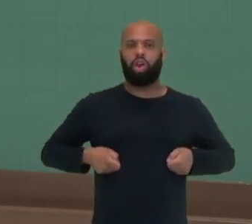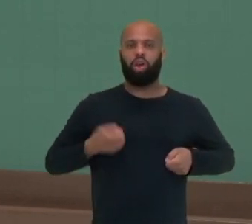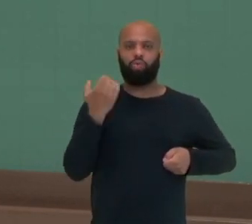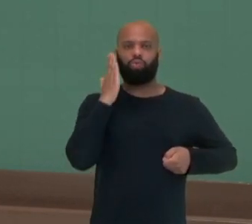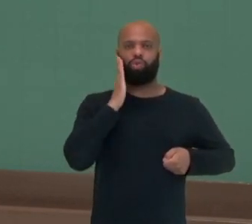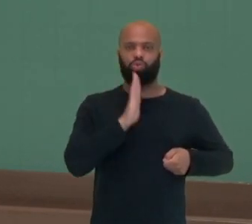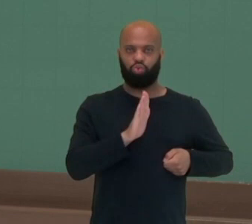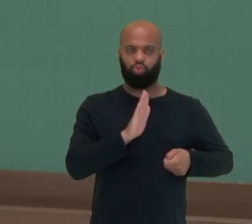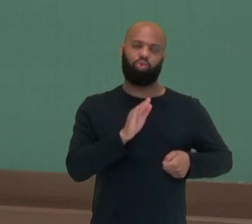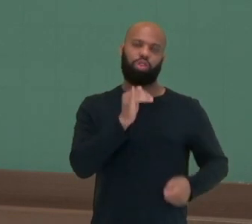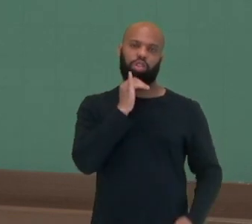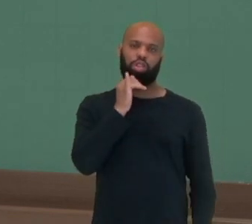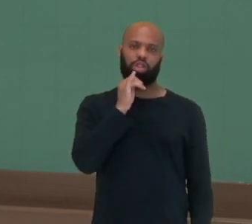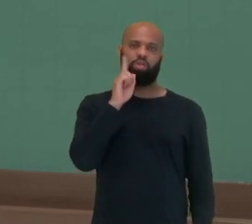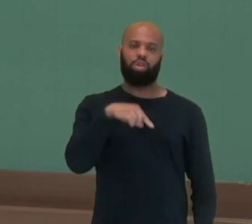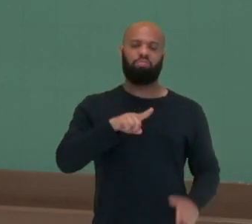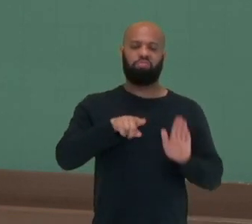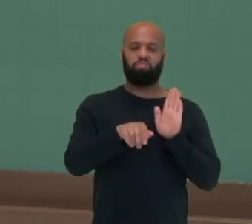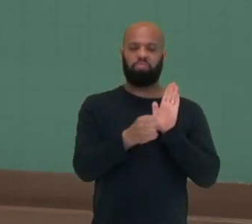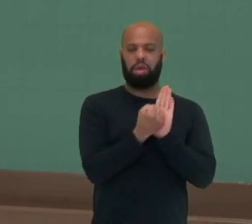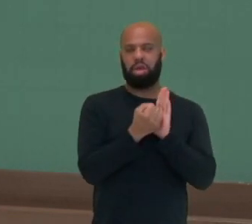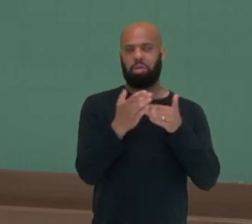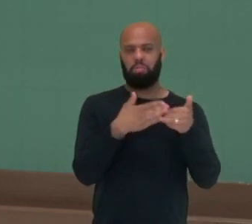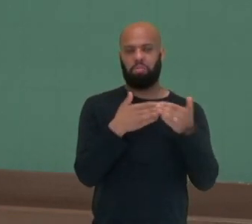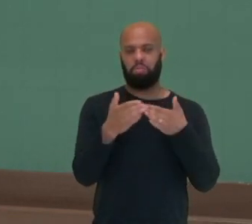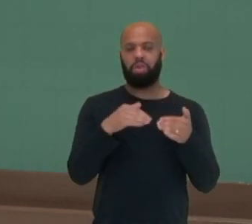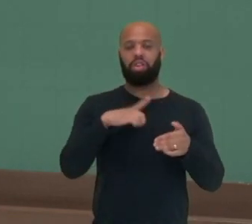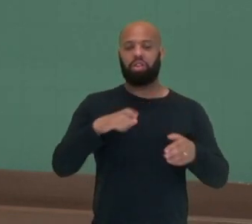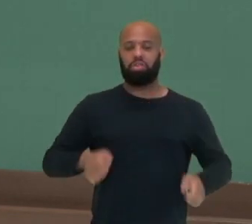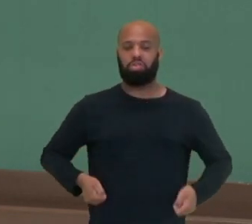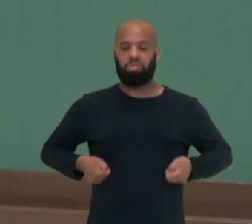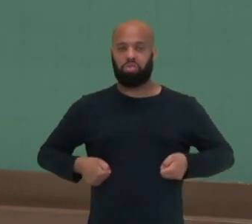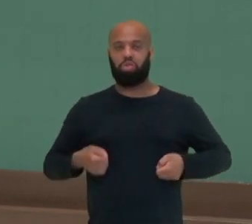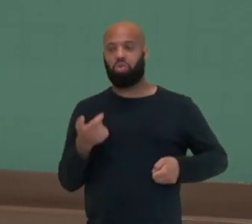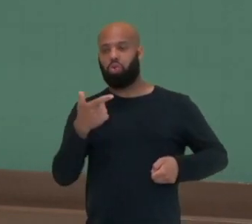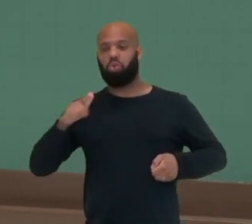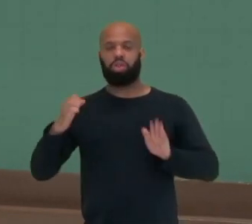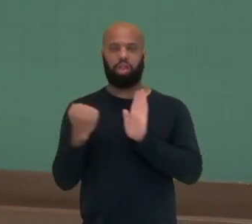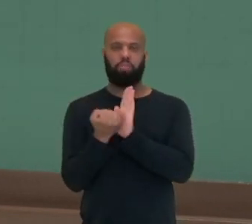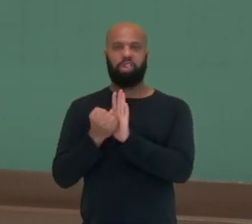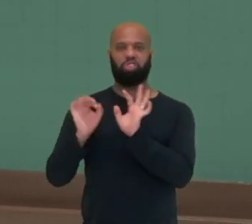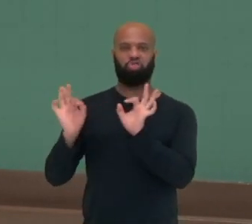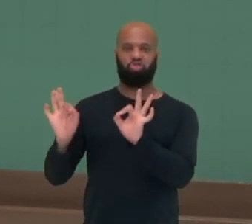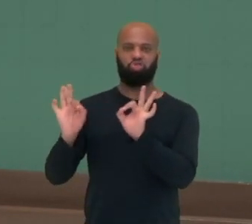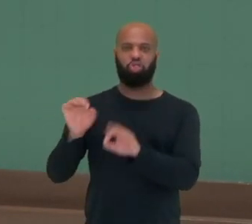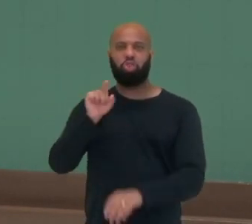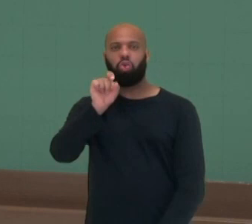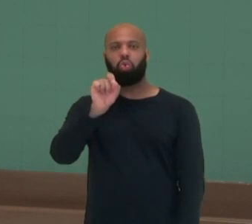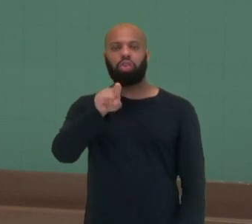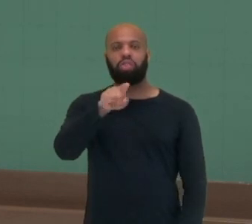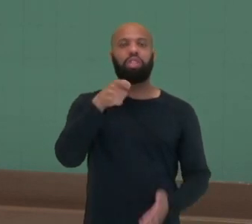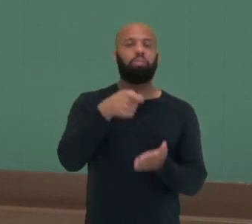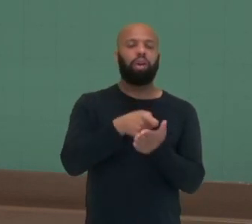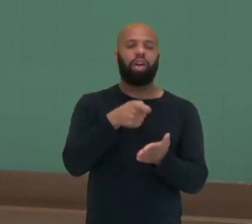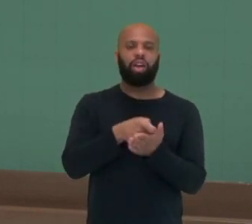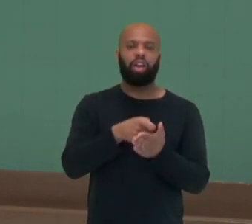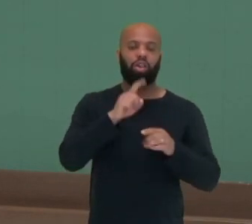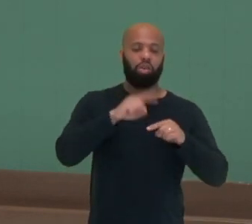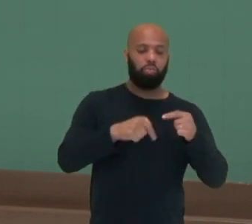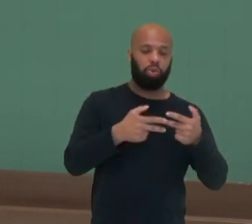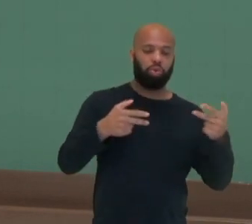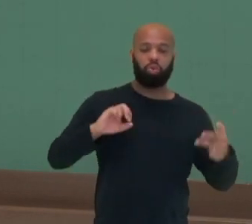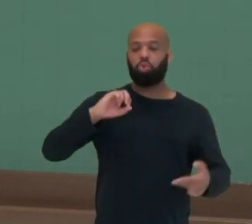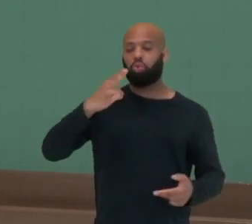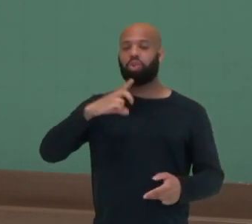jeans comum, vamos dizer, de marca genérica, e um jeans de uma determinada grife. O que você está pagando? O produto